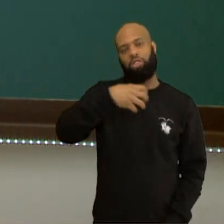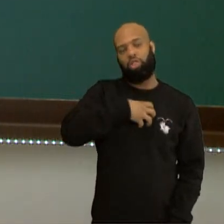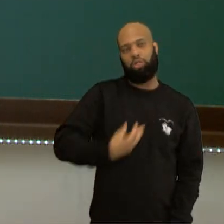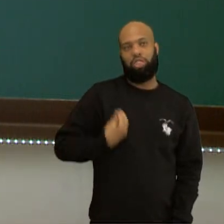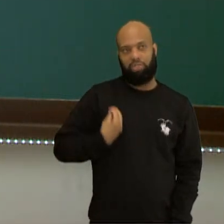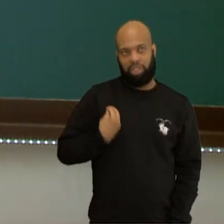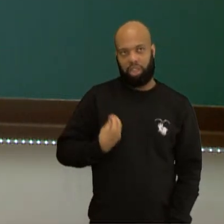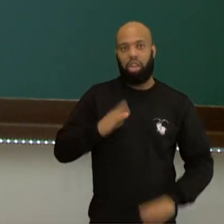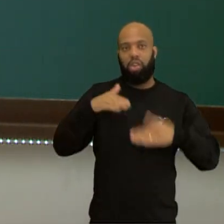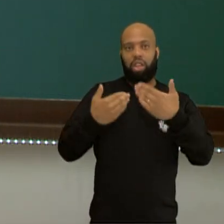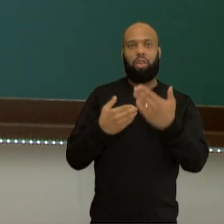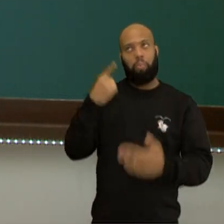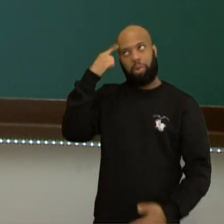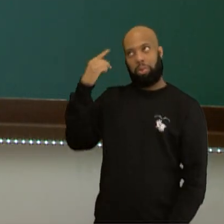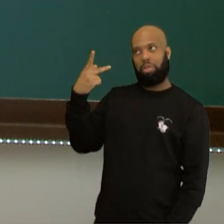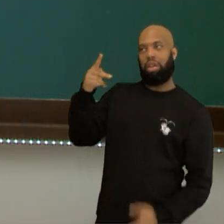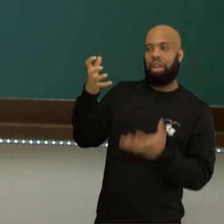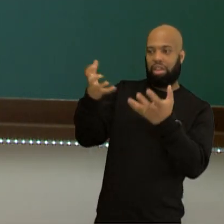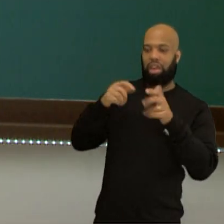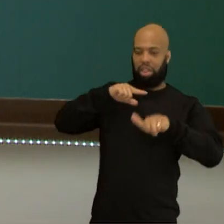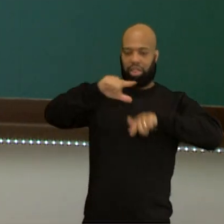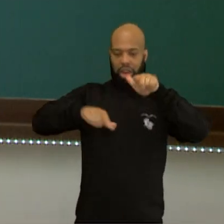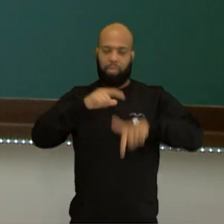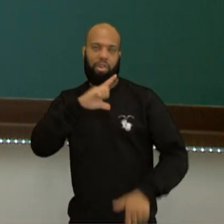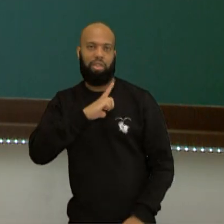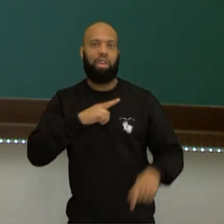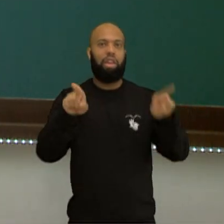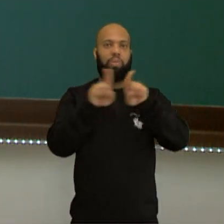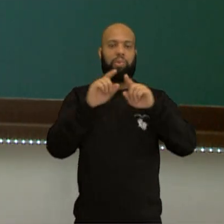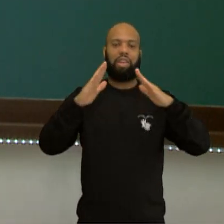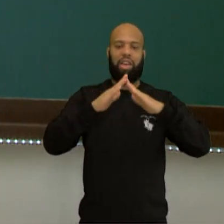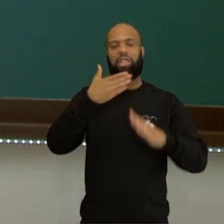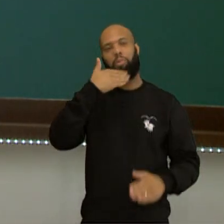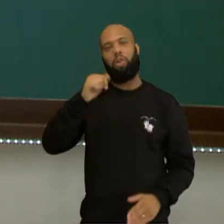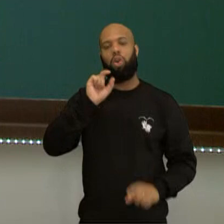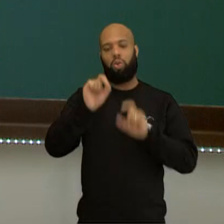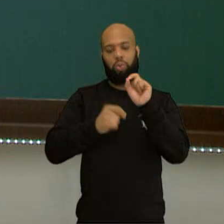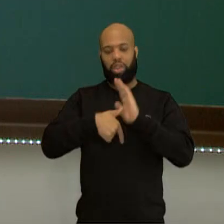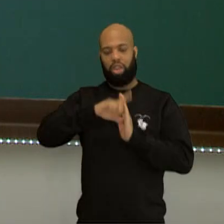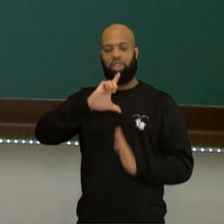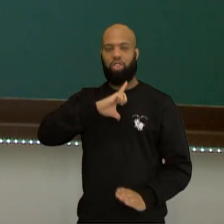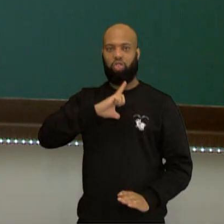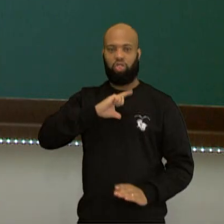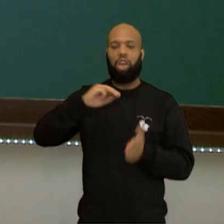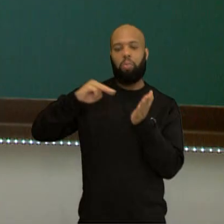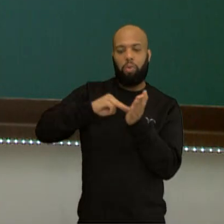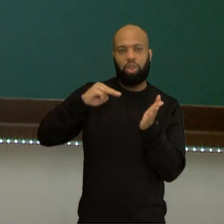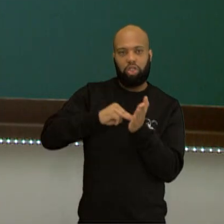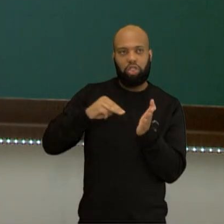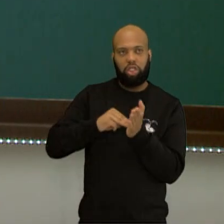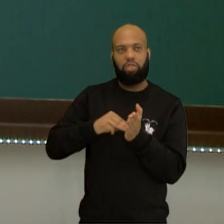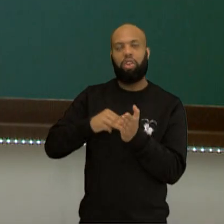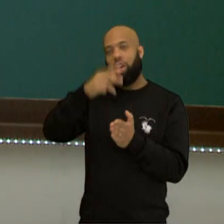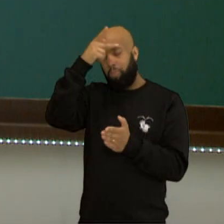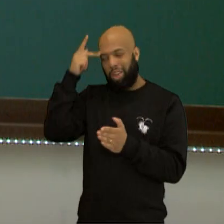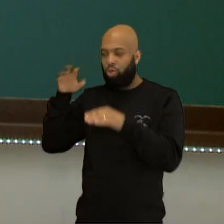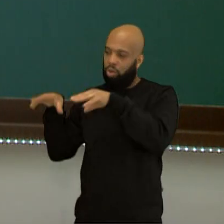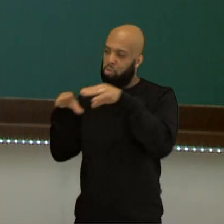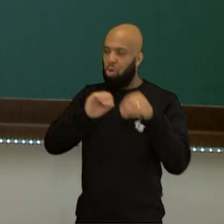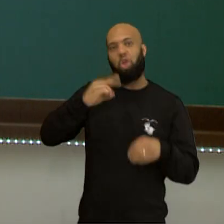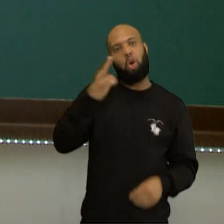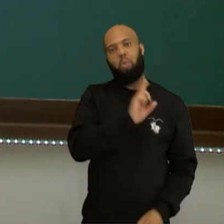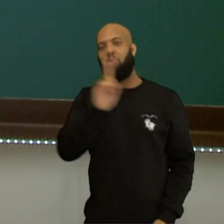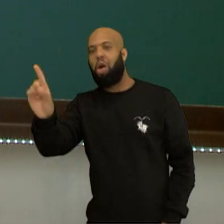Então a ideia dele é ter um trabalho, é ter uma casa melhor do que a que ele tinha. Esses são motivos pelos quais as pessoas